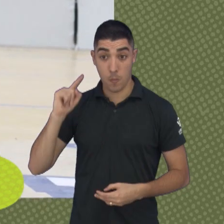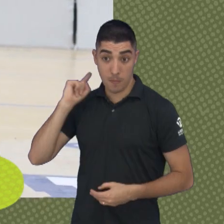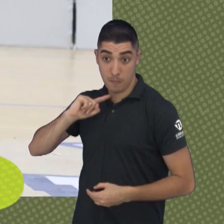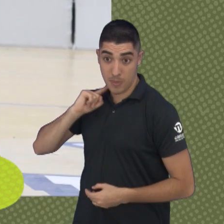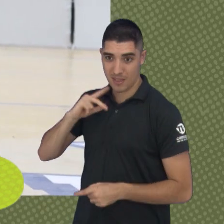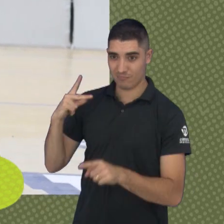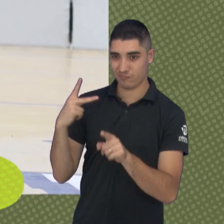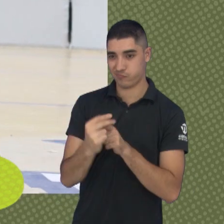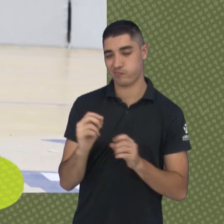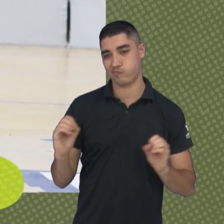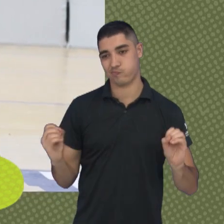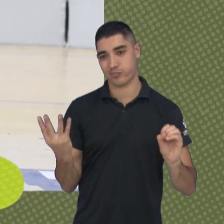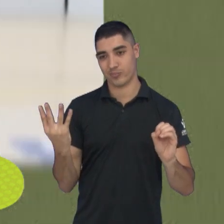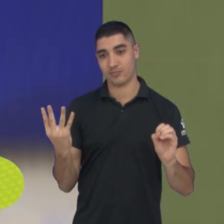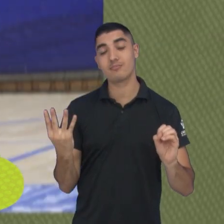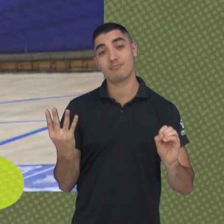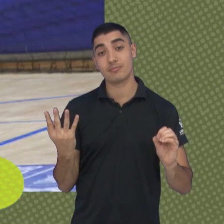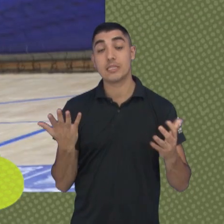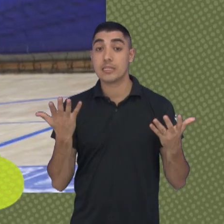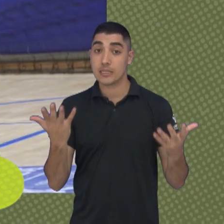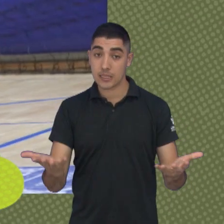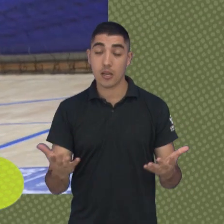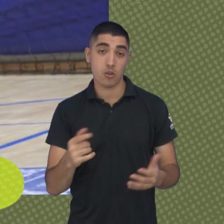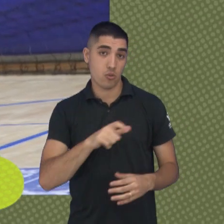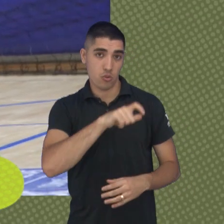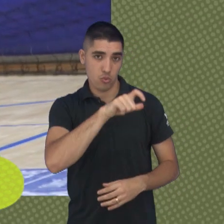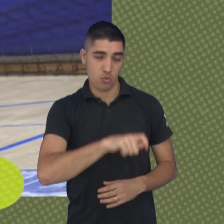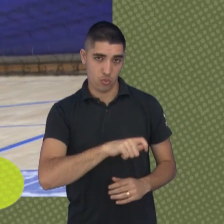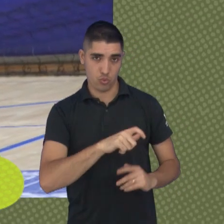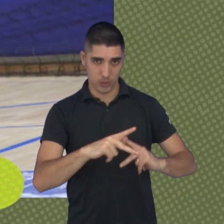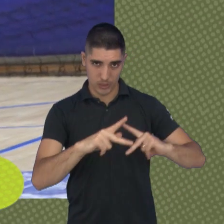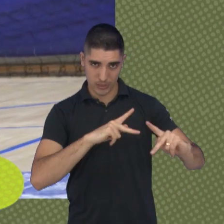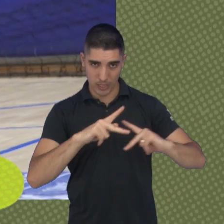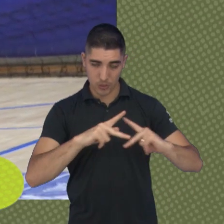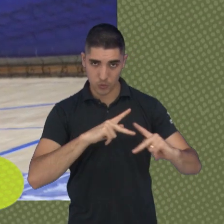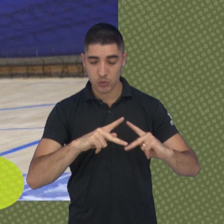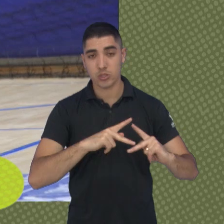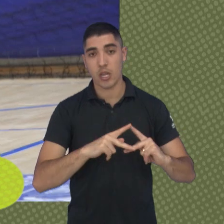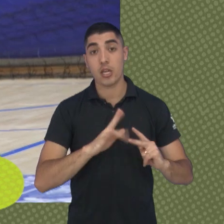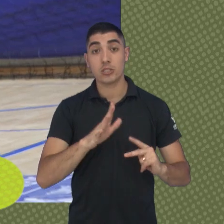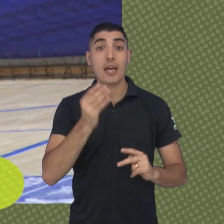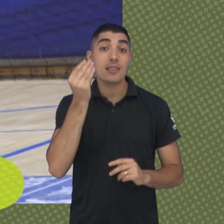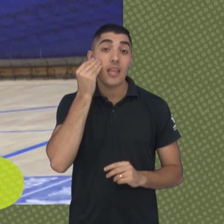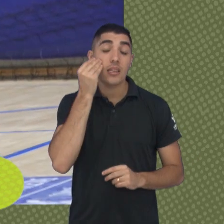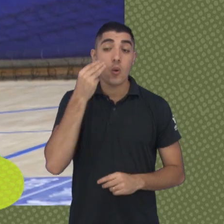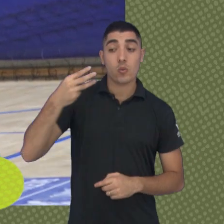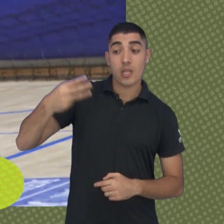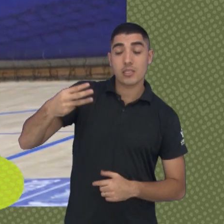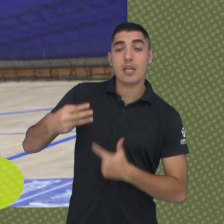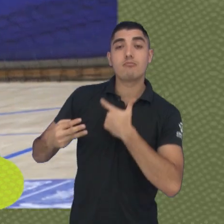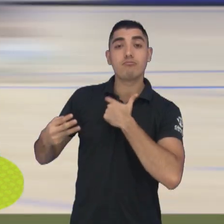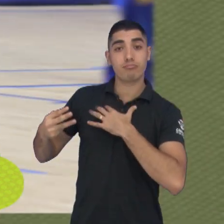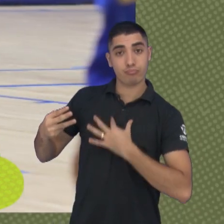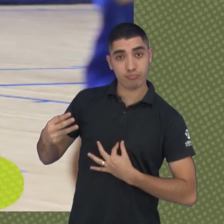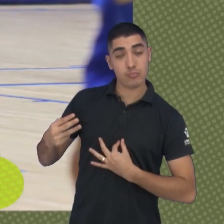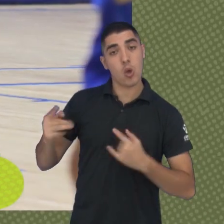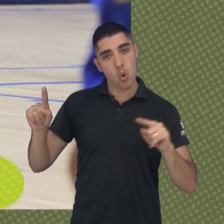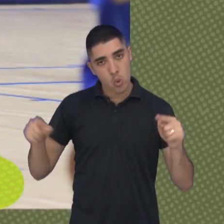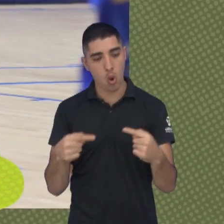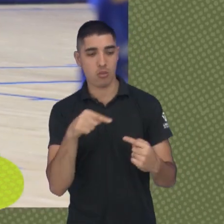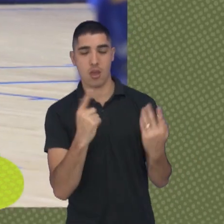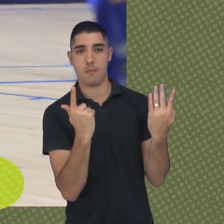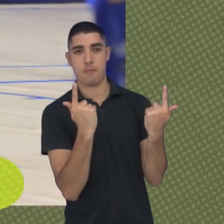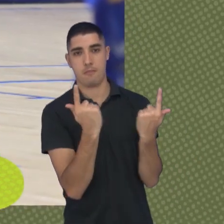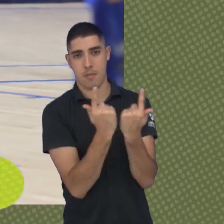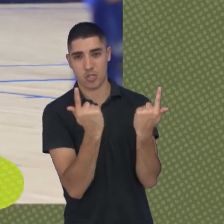4-0. Sendo assim, o time do técnico Gabriel Oliveira, o Gabriel Pichu, foi para a decisão do 3º lugar justamente com o Magé, e aí São José